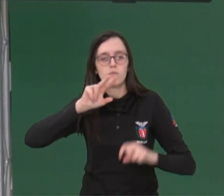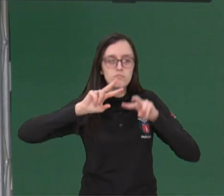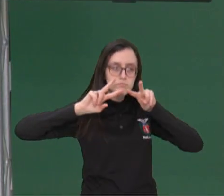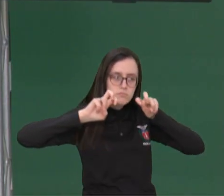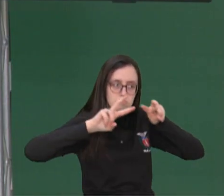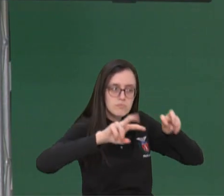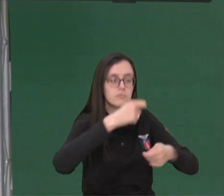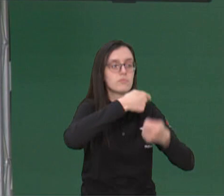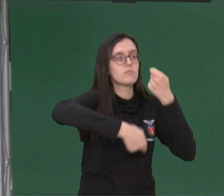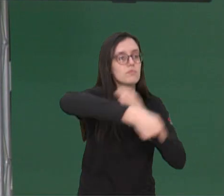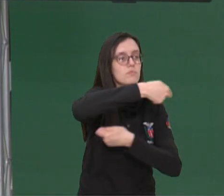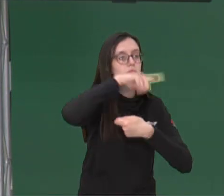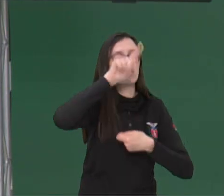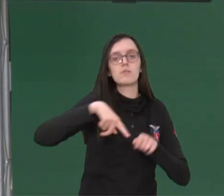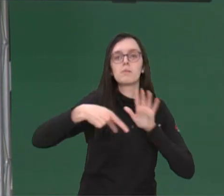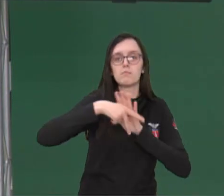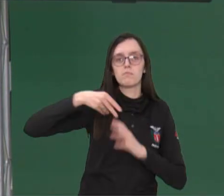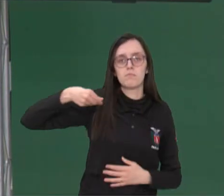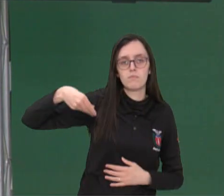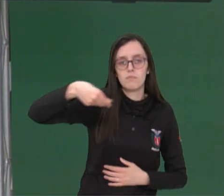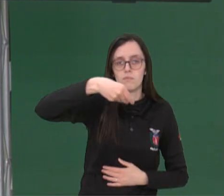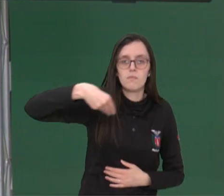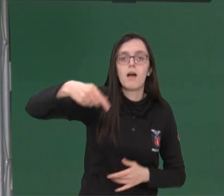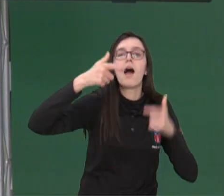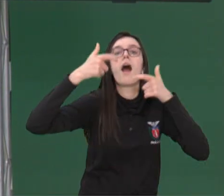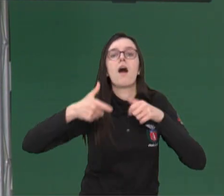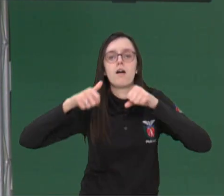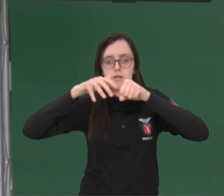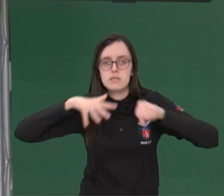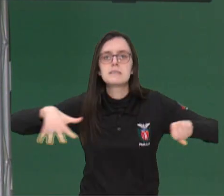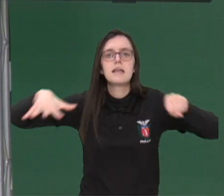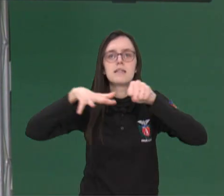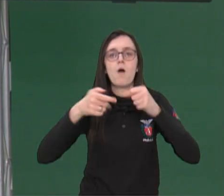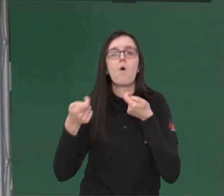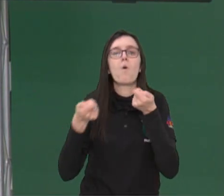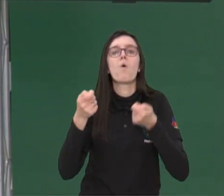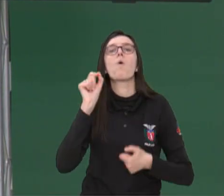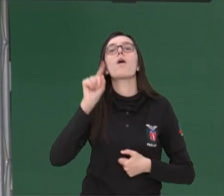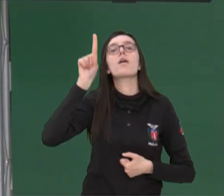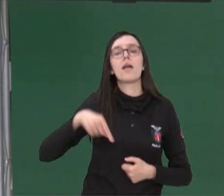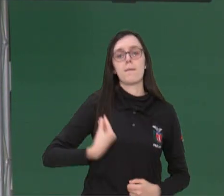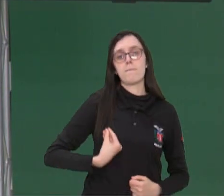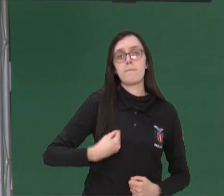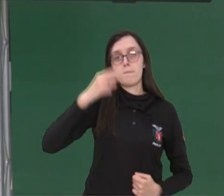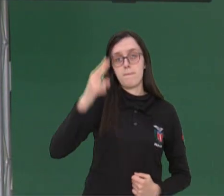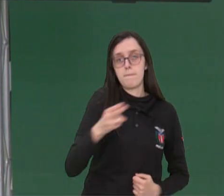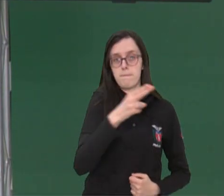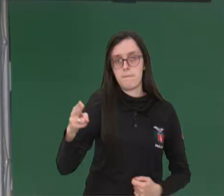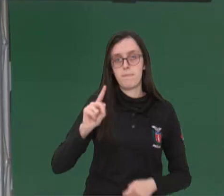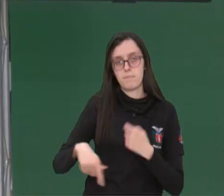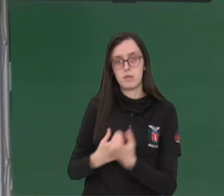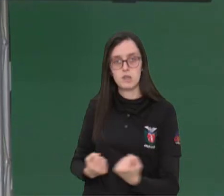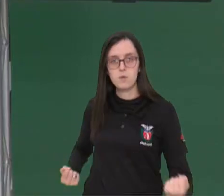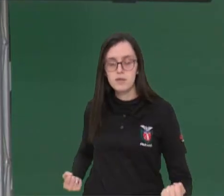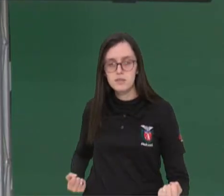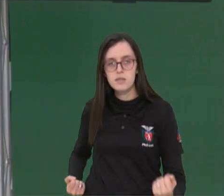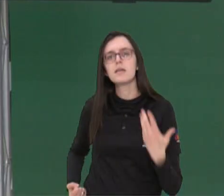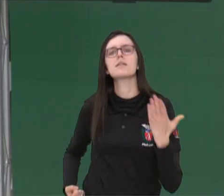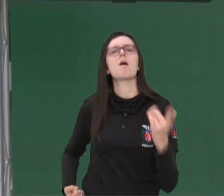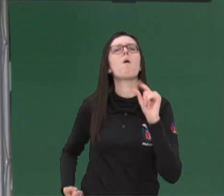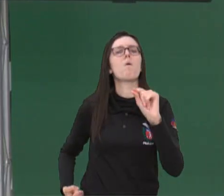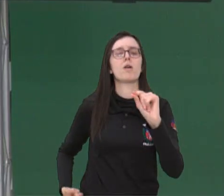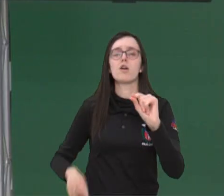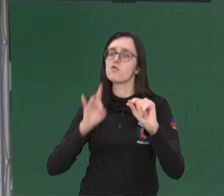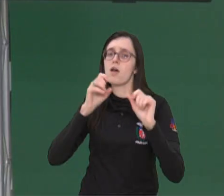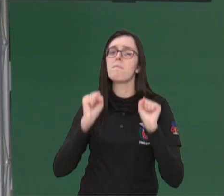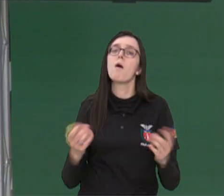exploração e comercialização das drogas do sertão, controladas pela presença de padres jesuítas. Então, portanto,